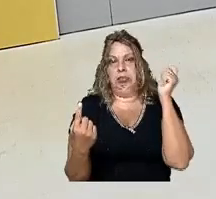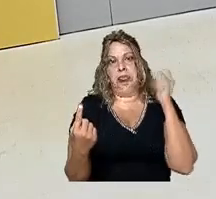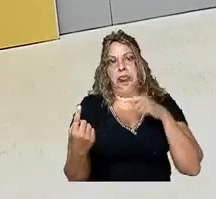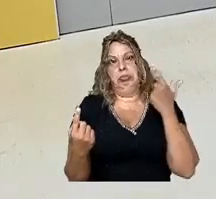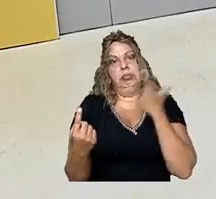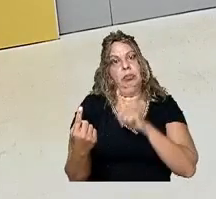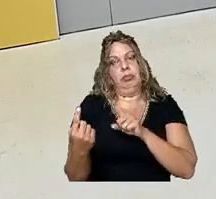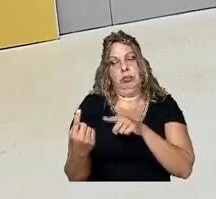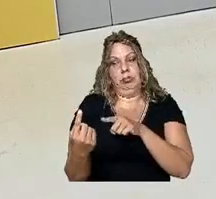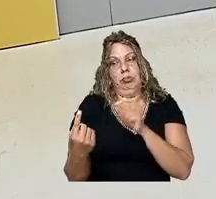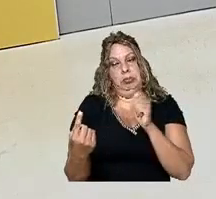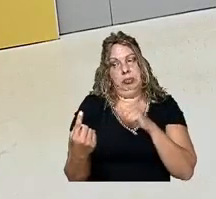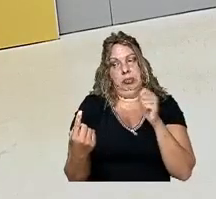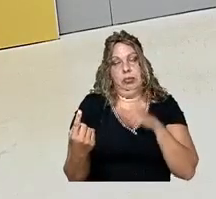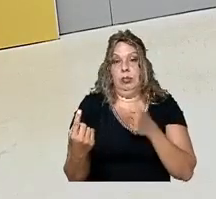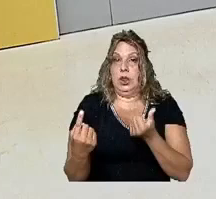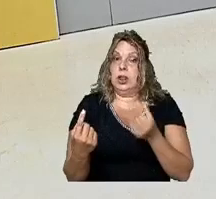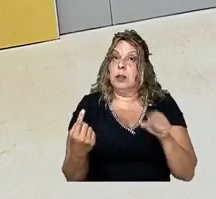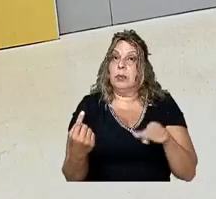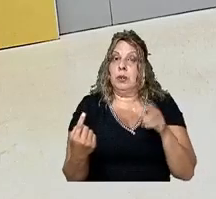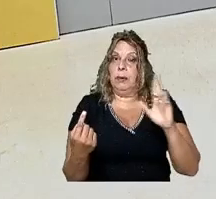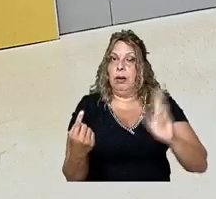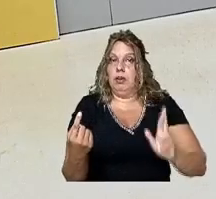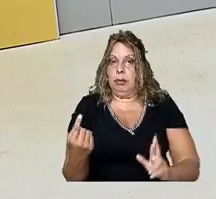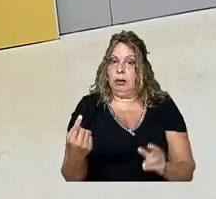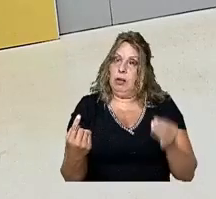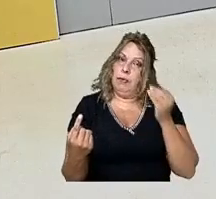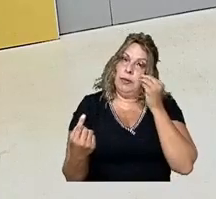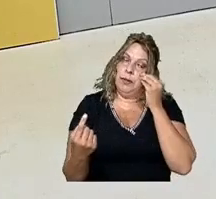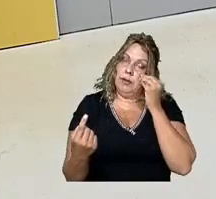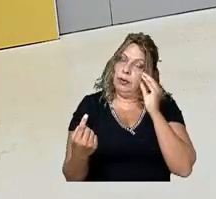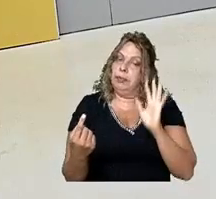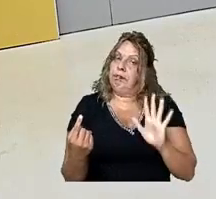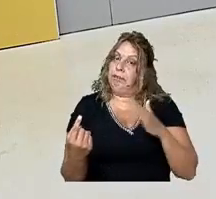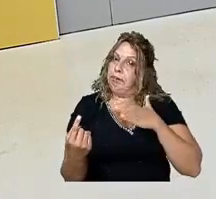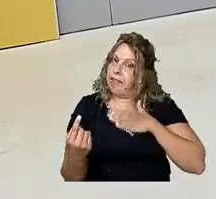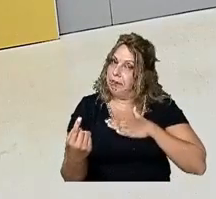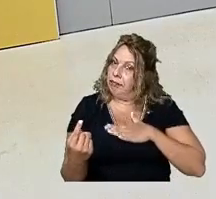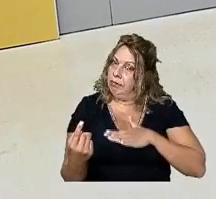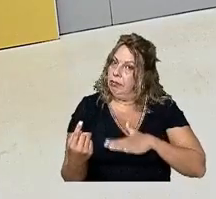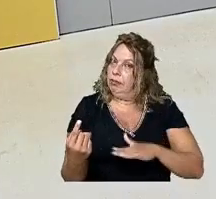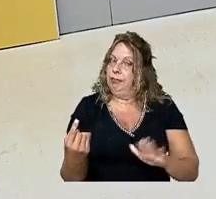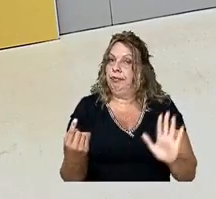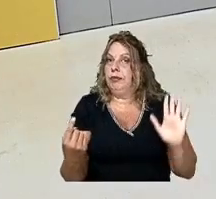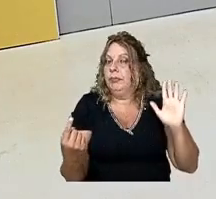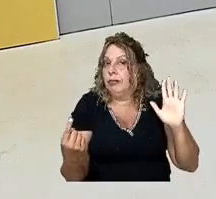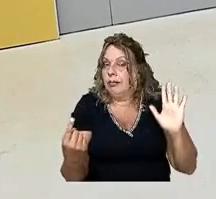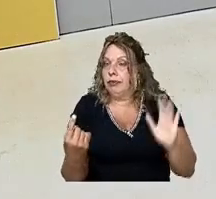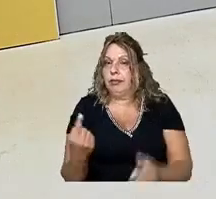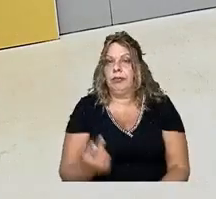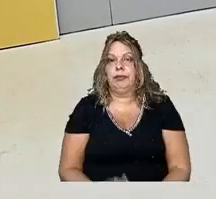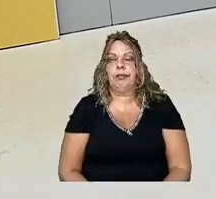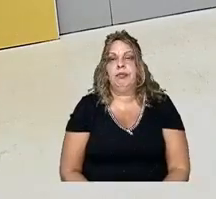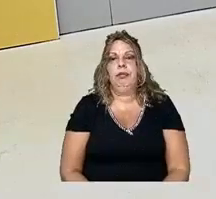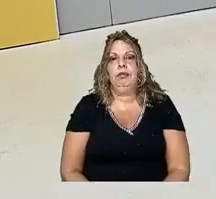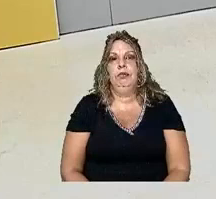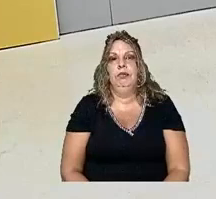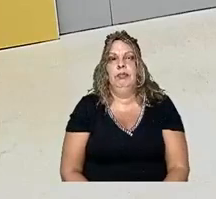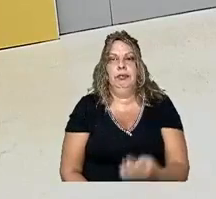de levar o prêmio de 6 mil reais. Vamos agora na expectativa, quem vai levar? Olha aí,